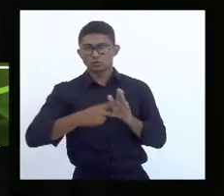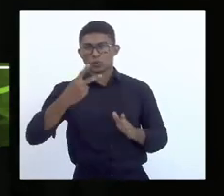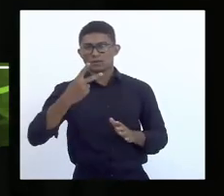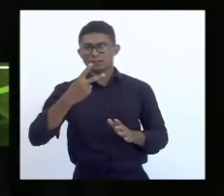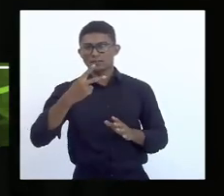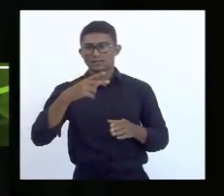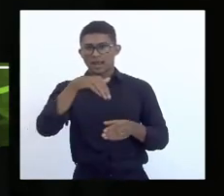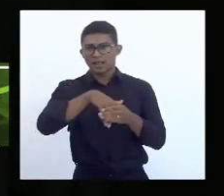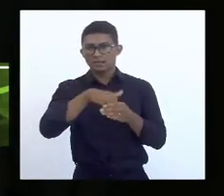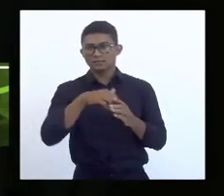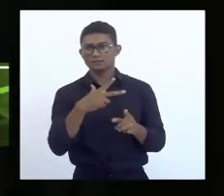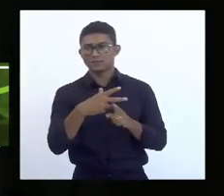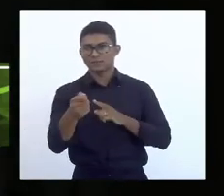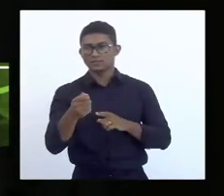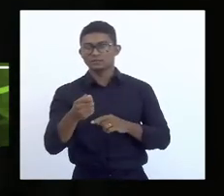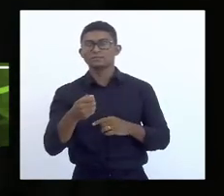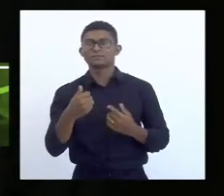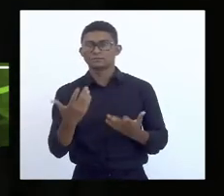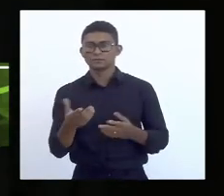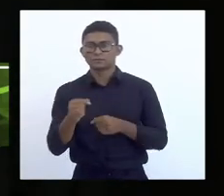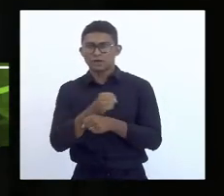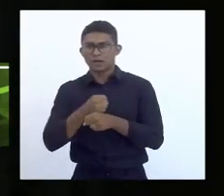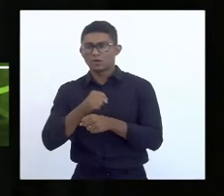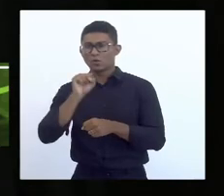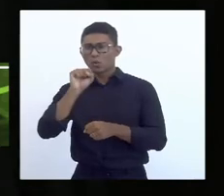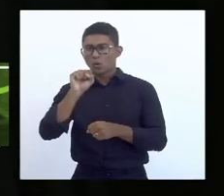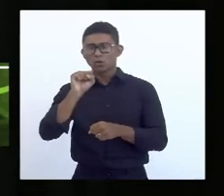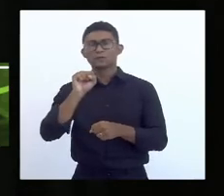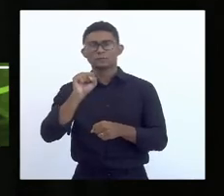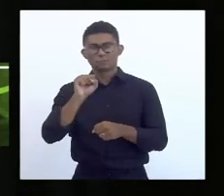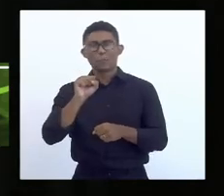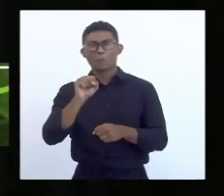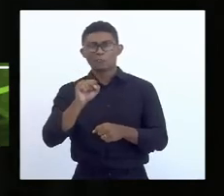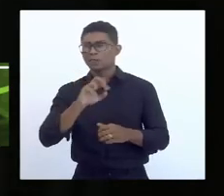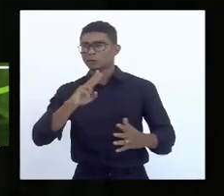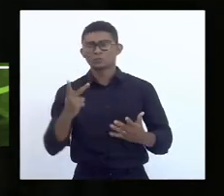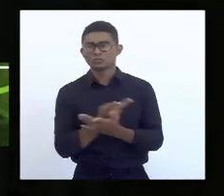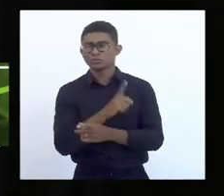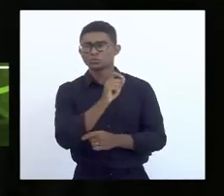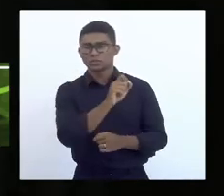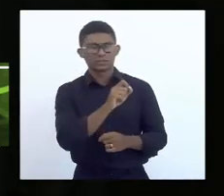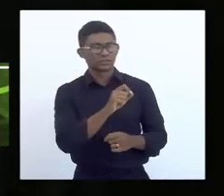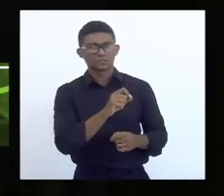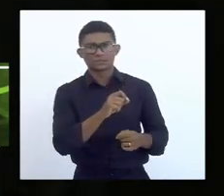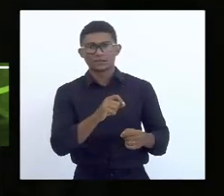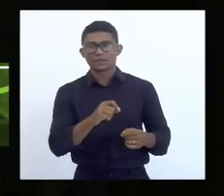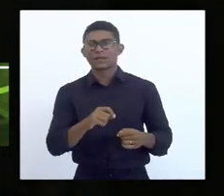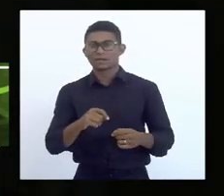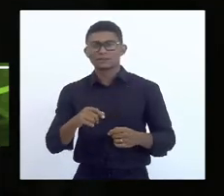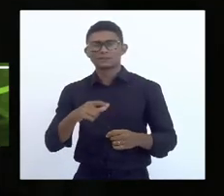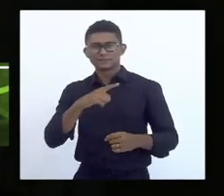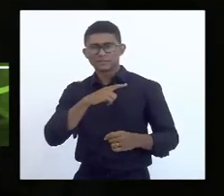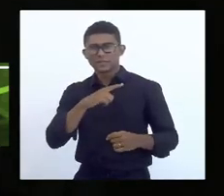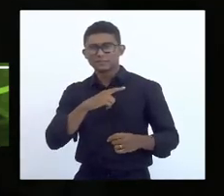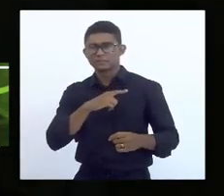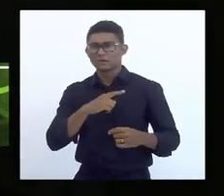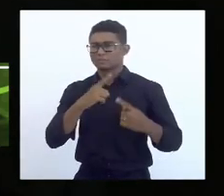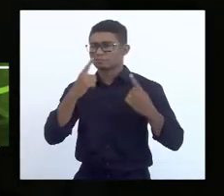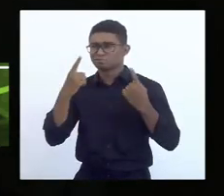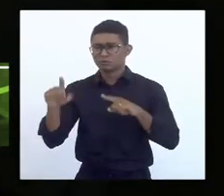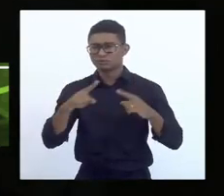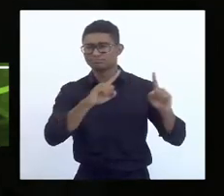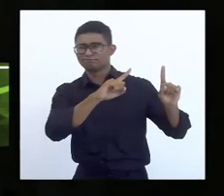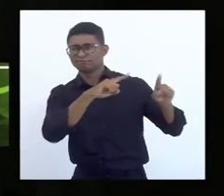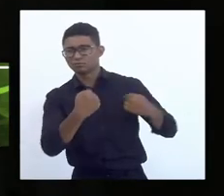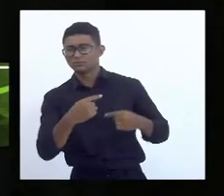todos que acompanharam, sabe, agressões, deboches, assédio, sequestro,